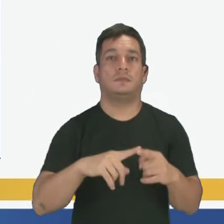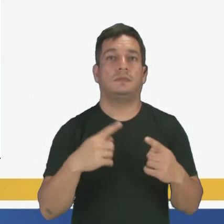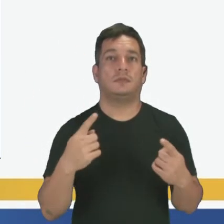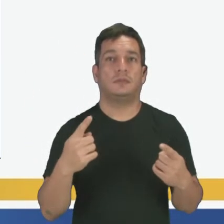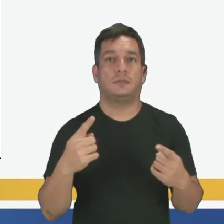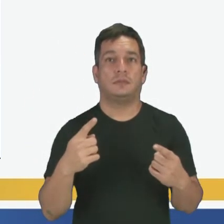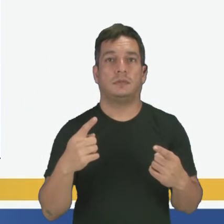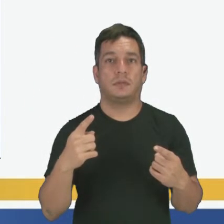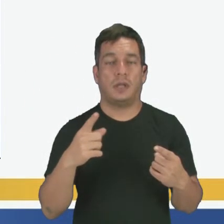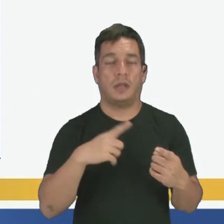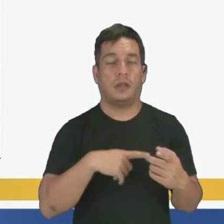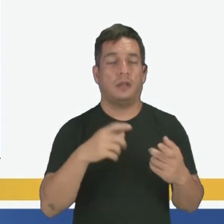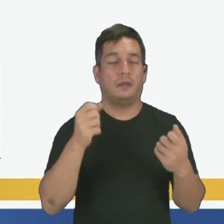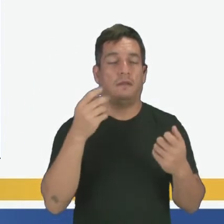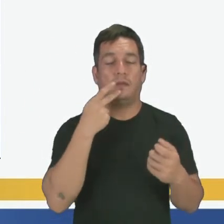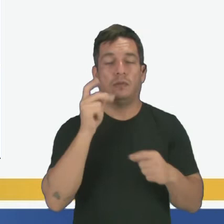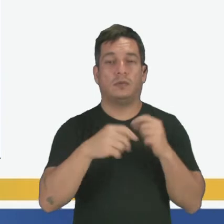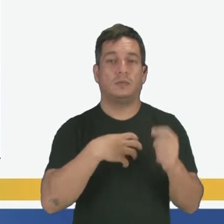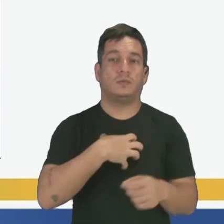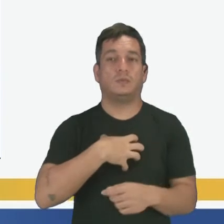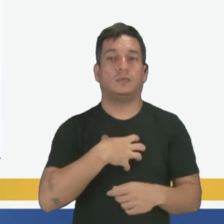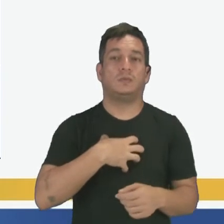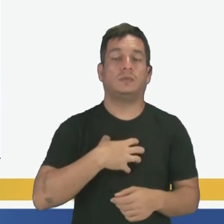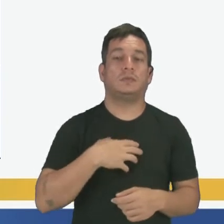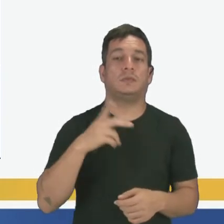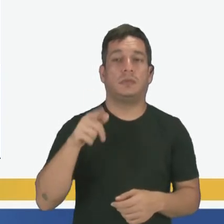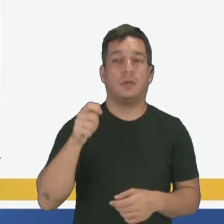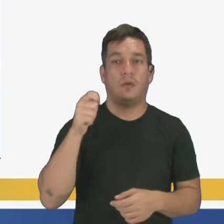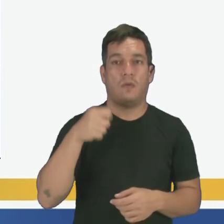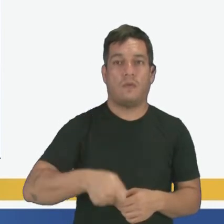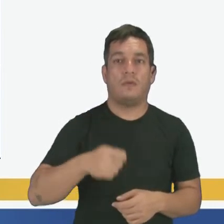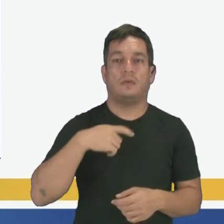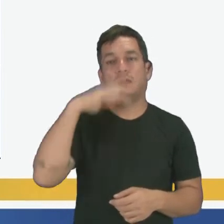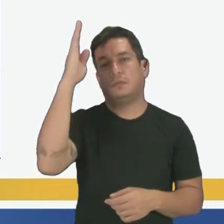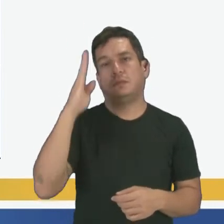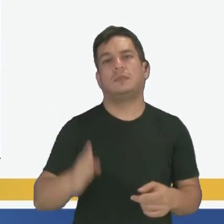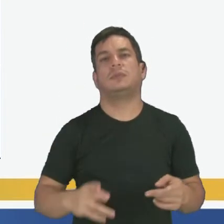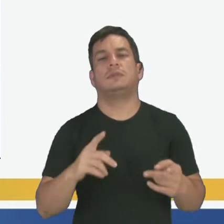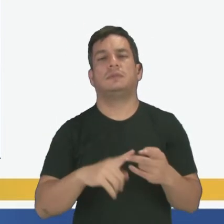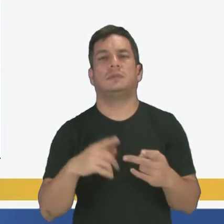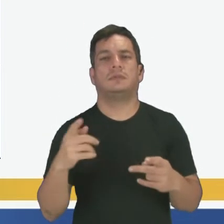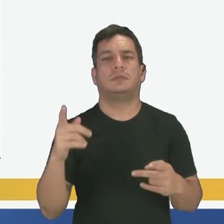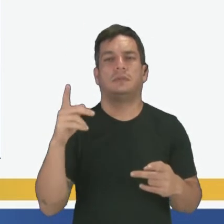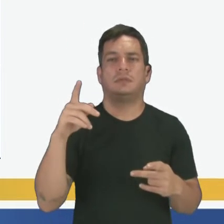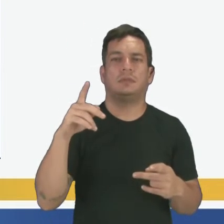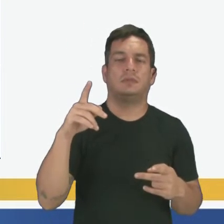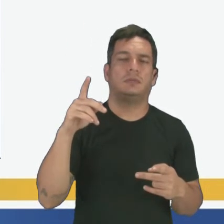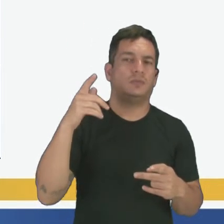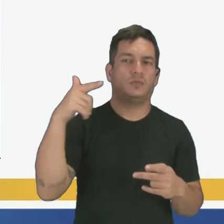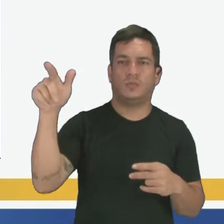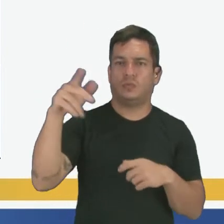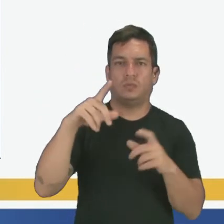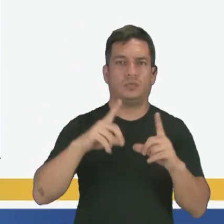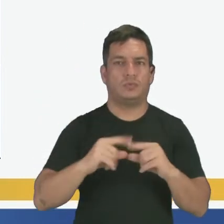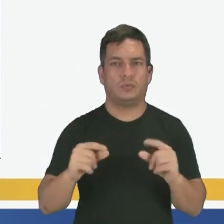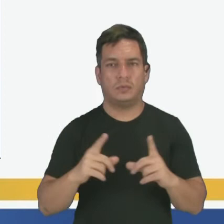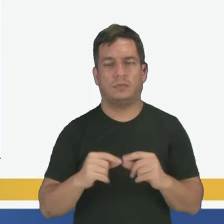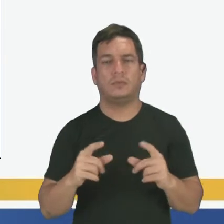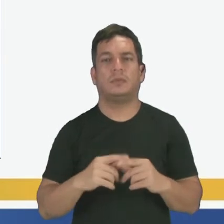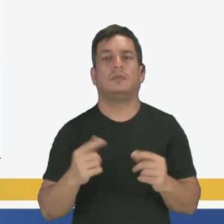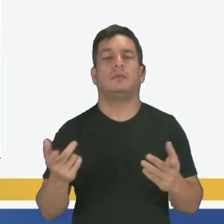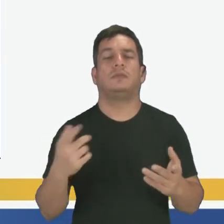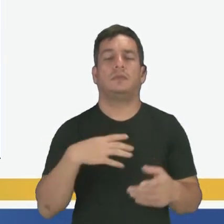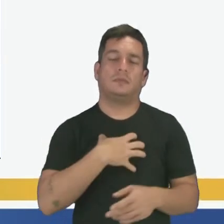sobretudo eles tratam esse comportamento como algo obrigatório, seja no Brasil, seja na Uganda, seja no Japão, ele tem